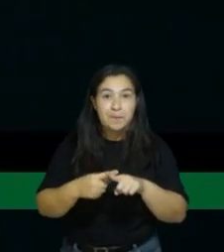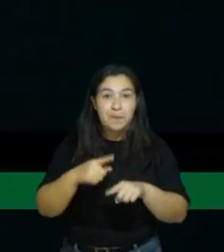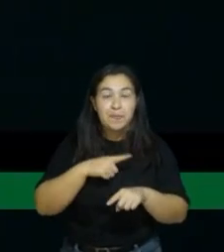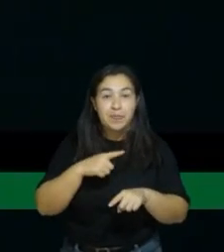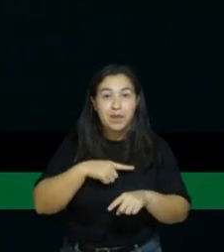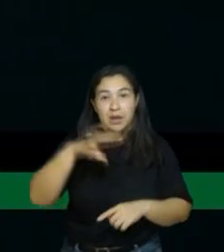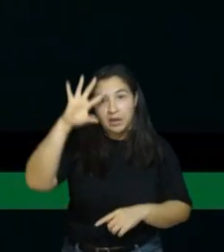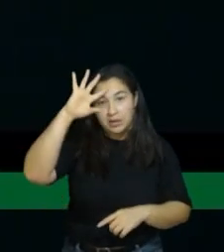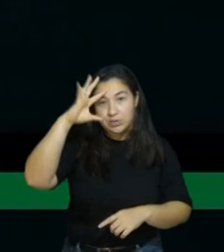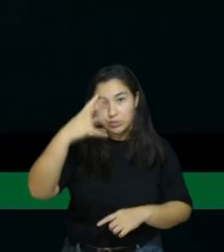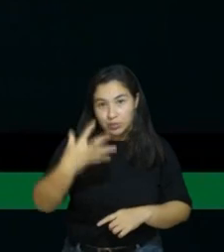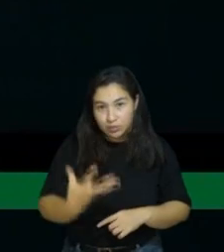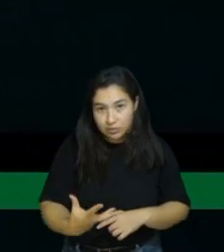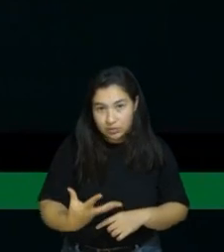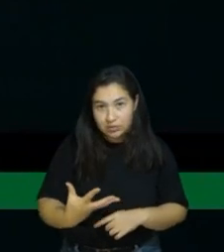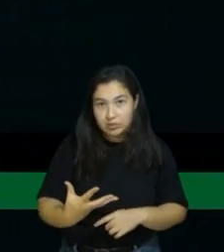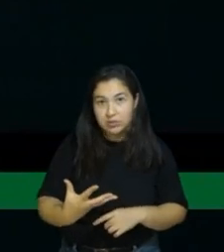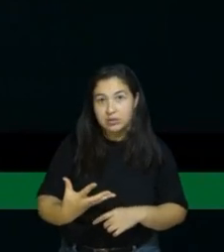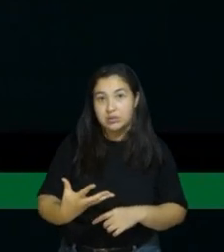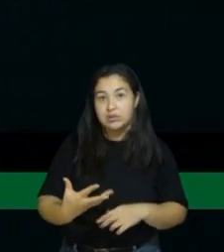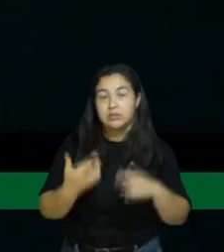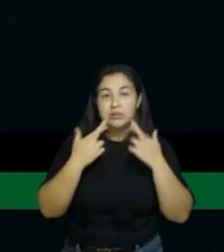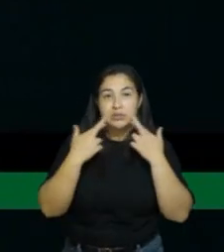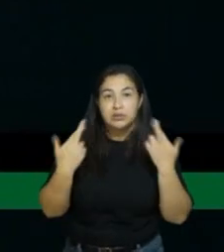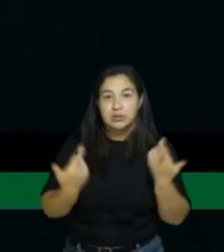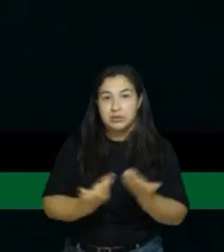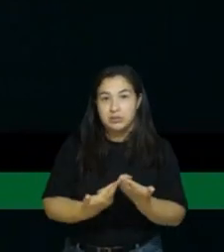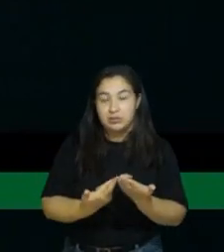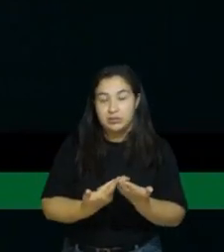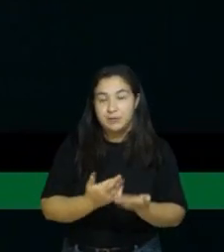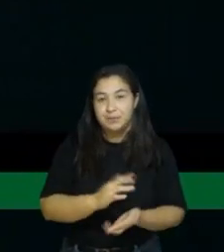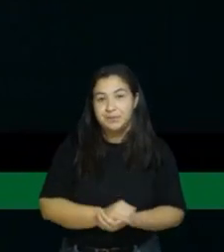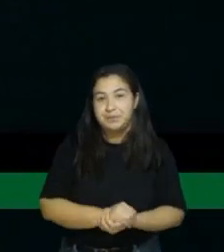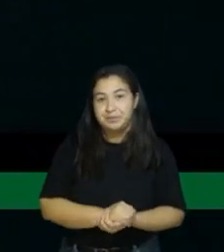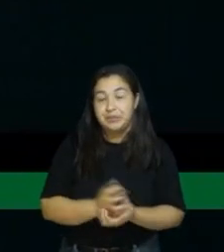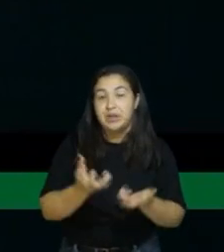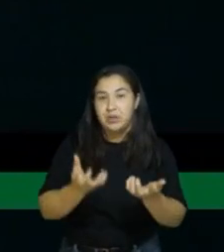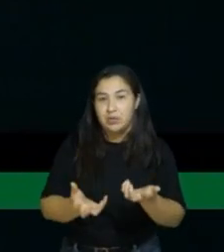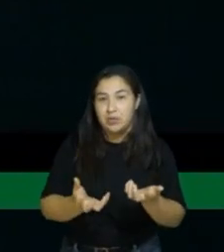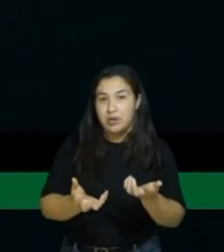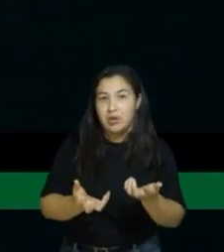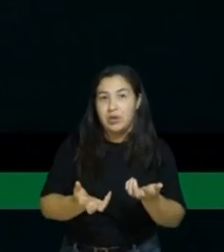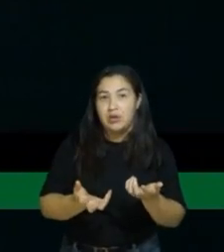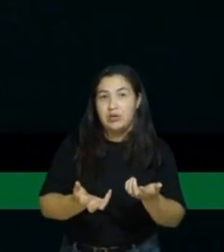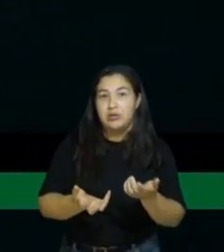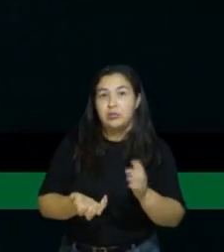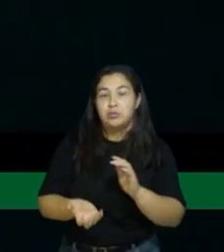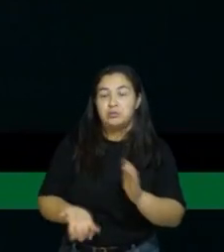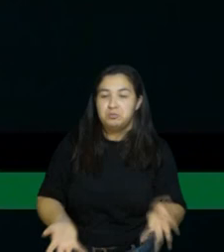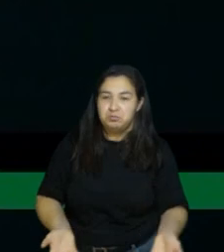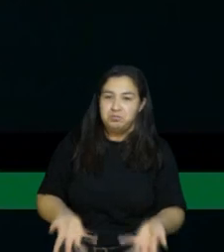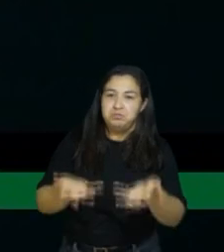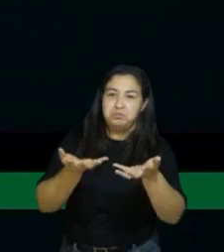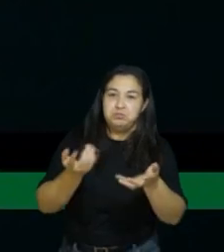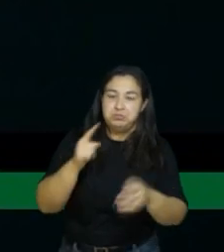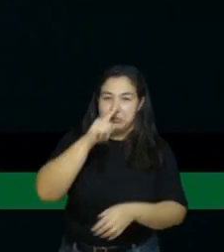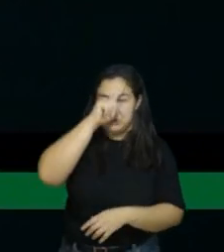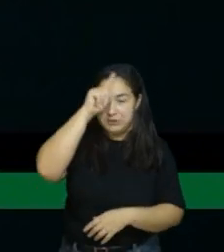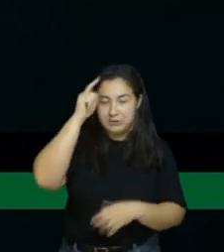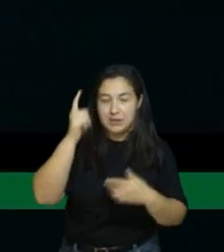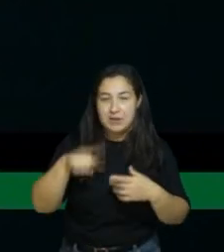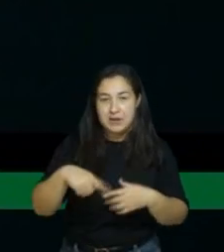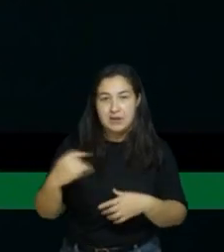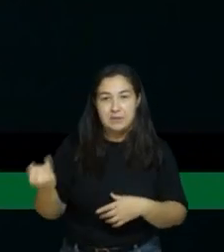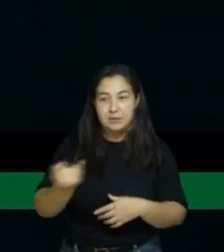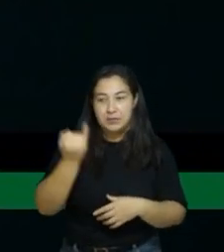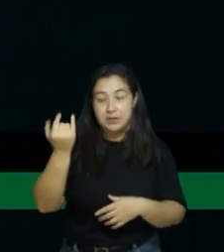resultados práticos dessas aud mas eu quero enaltecer essa iniciativa que é muito importante